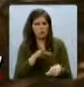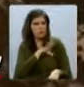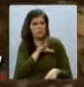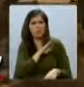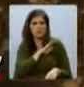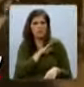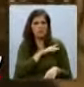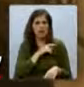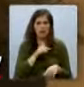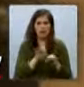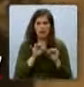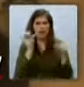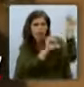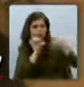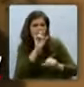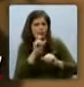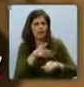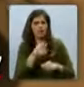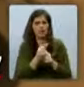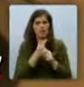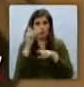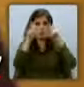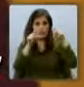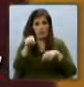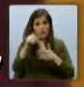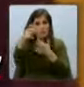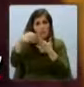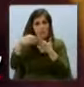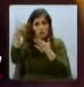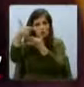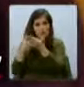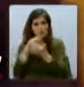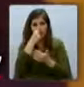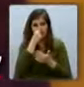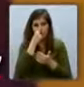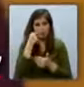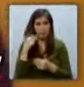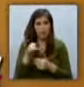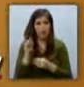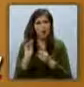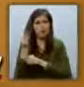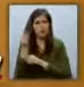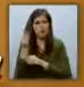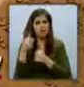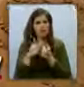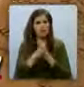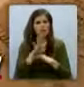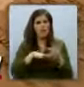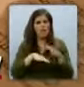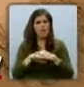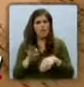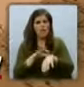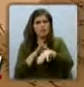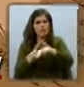Está aqui a fotografia. Esta página já vês um quebra-luz e outros objetos todos feitos de pele